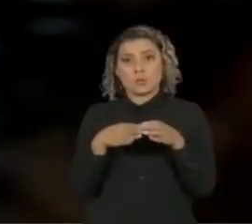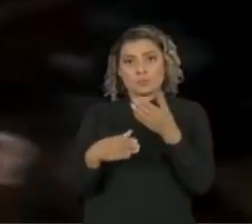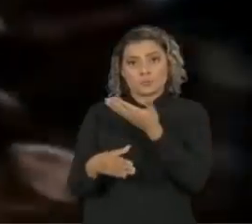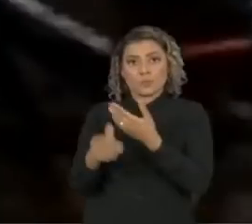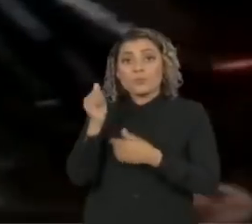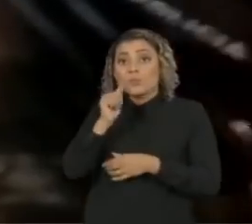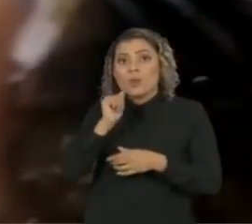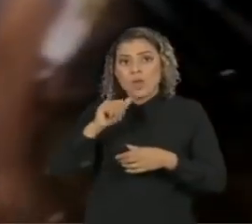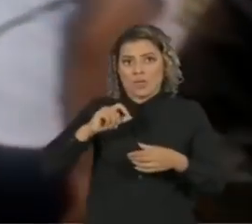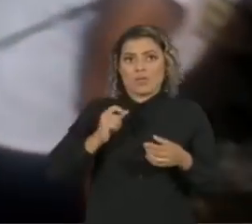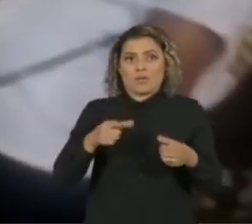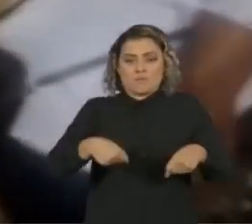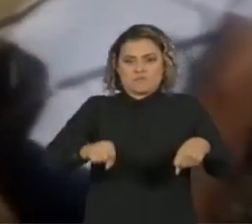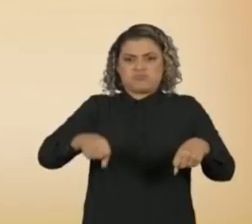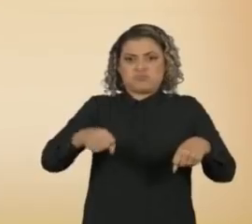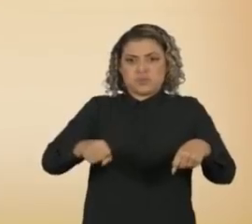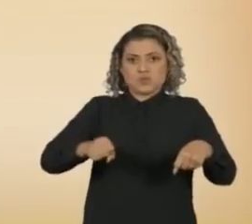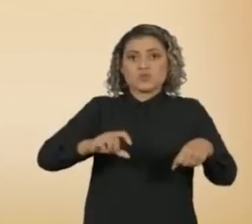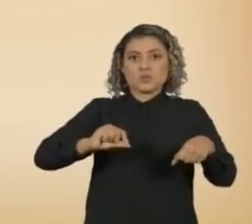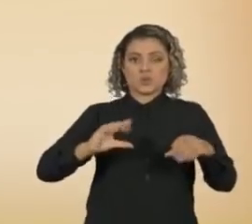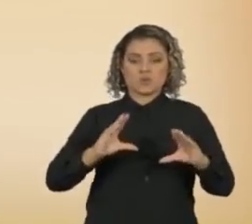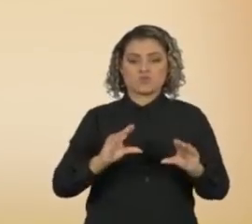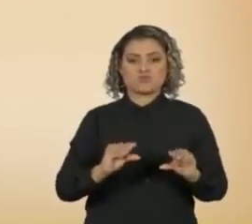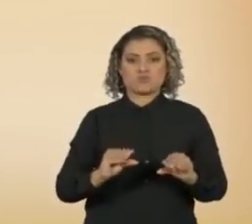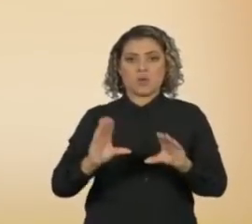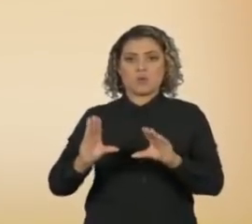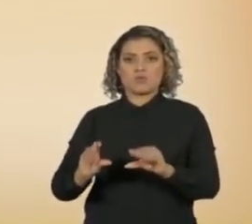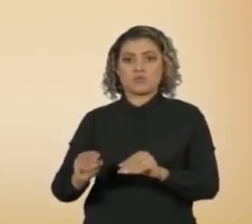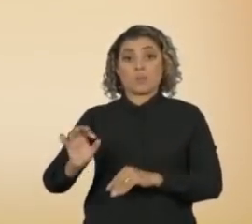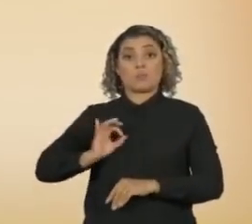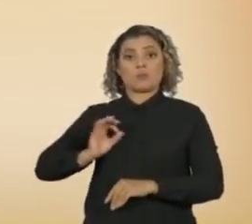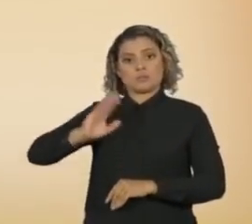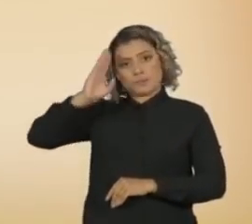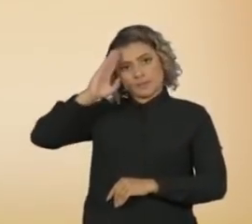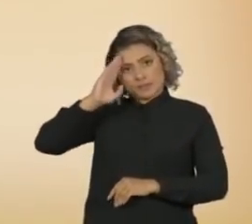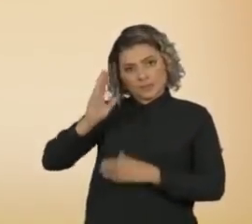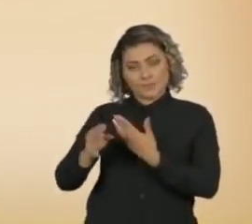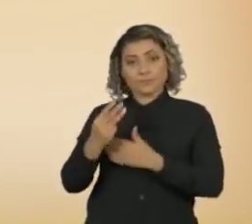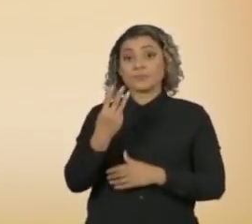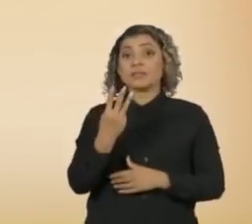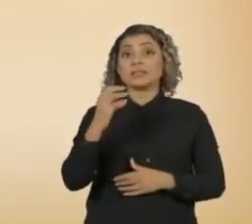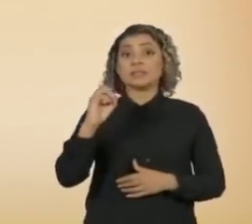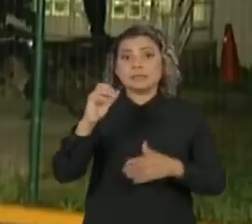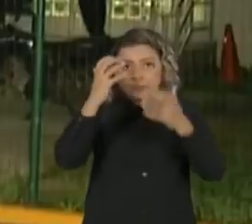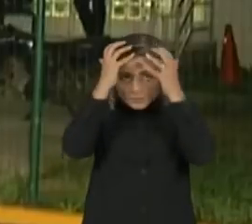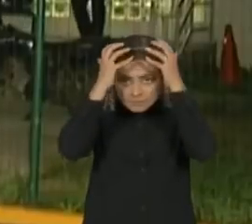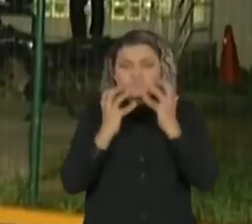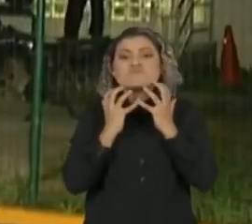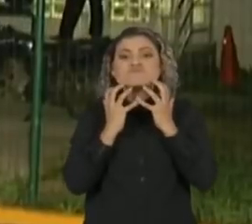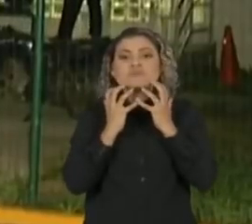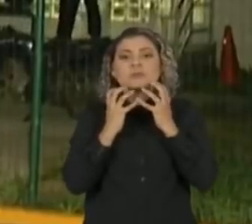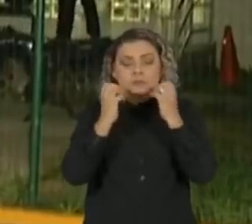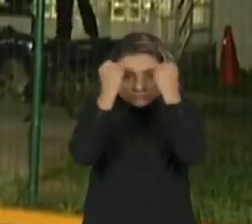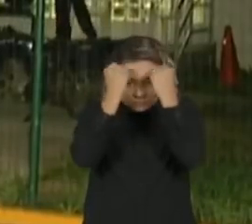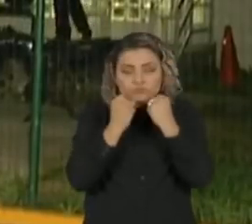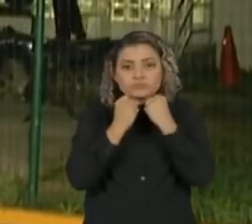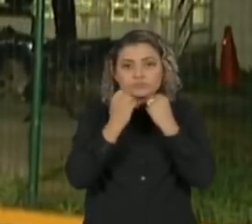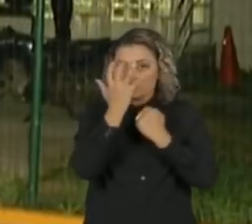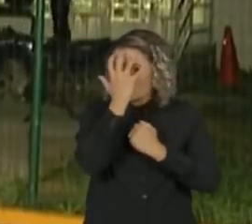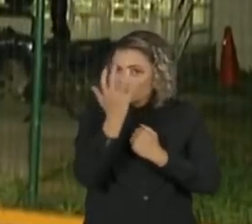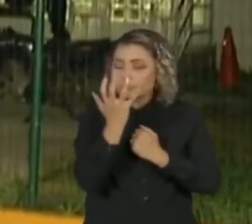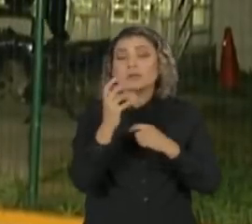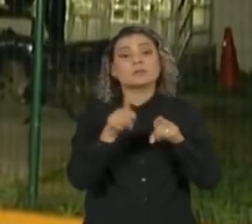mascaradas esvaziando pneus de motos da Polícia Militar. Cerca de 30 encapuzados invadiram 2